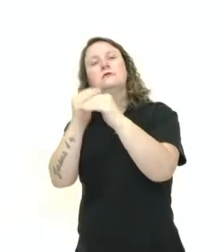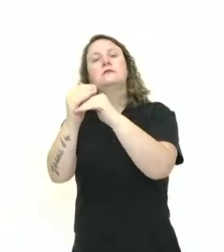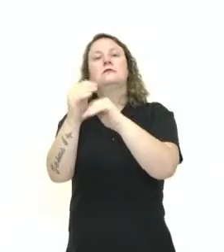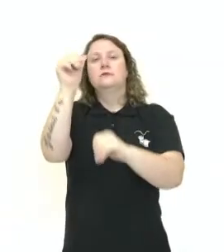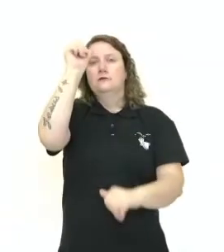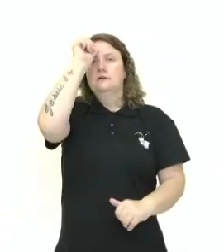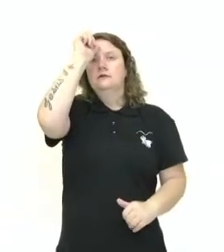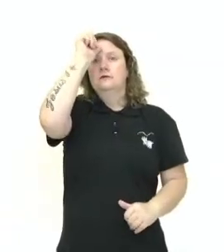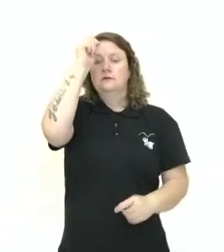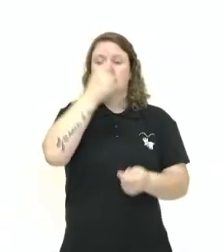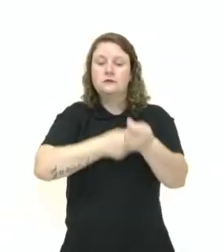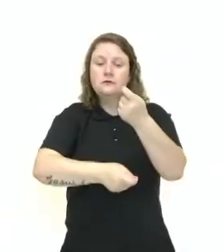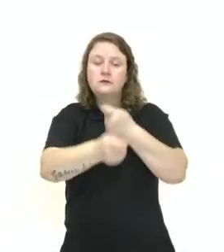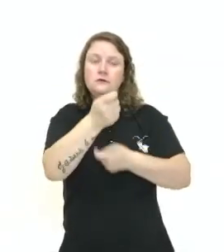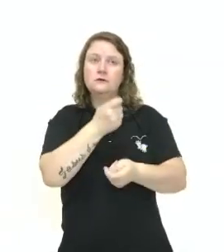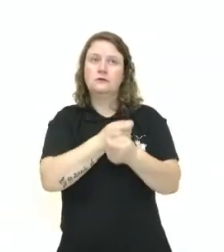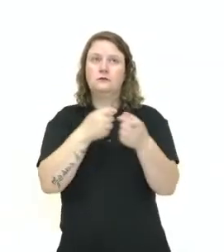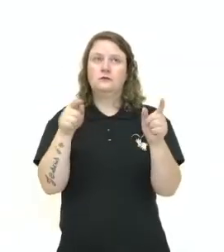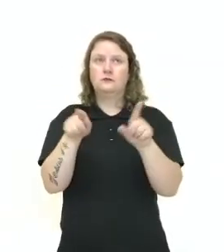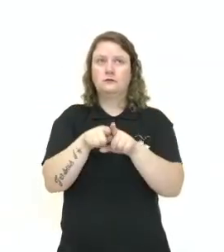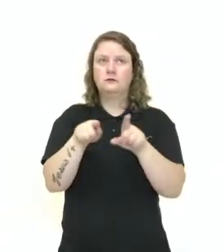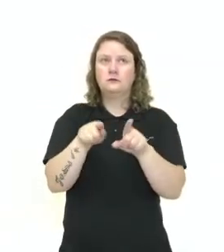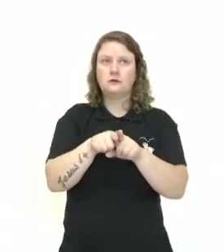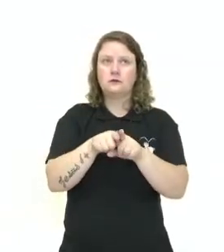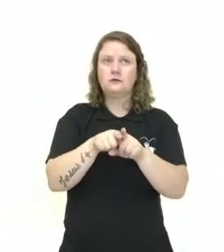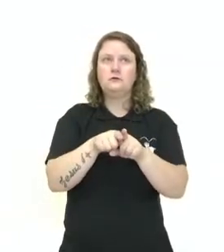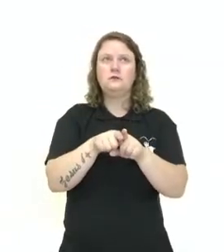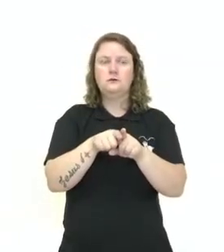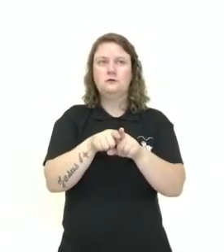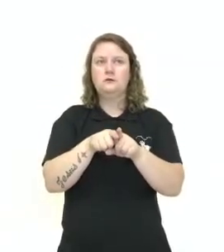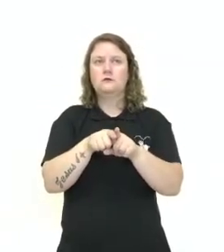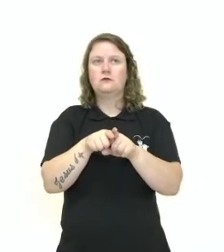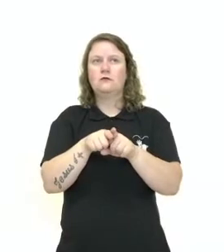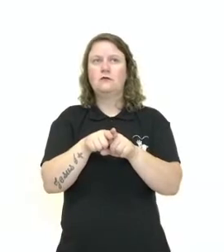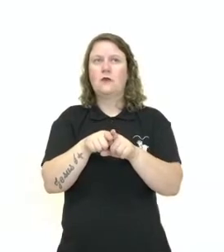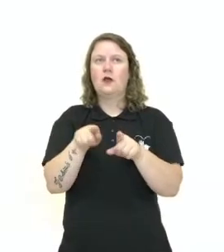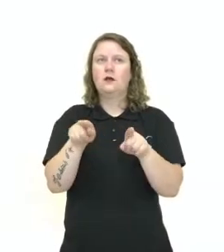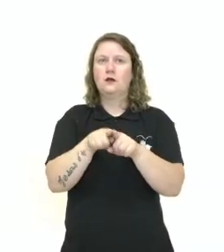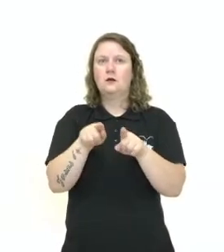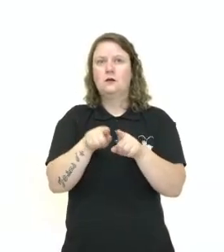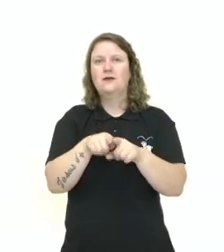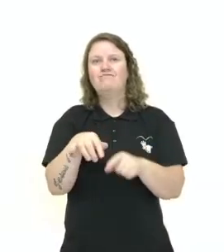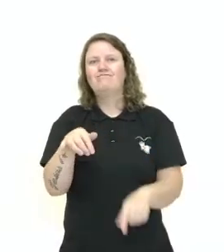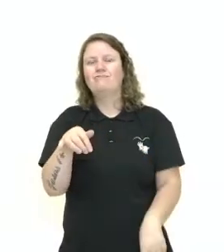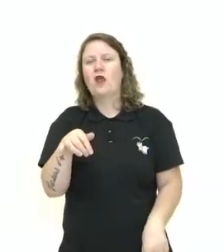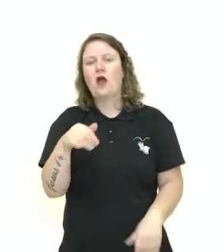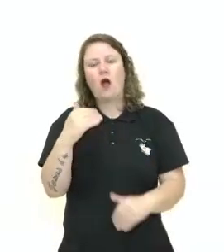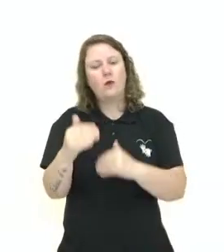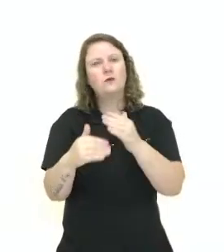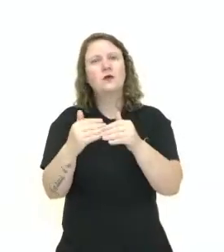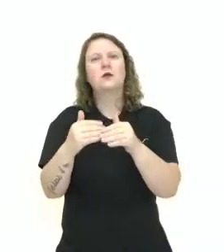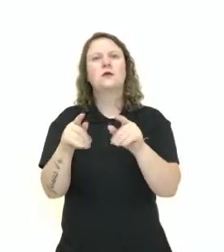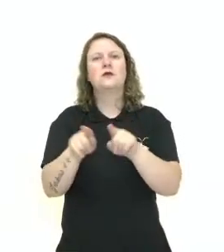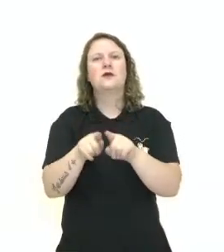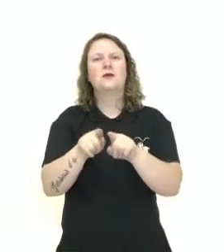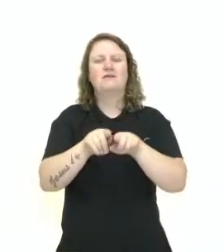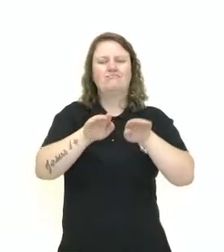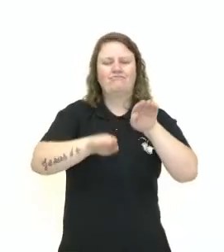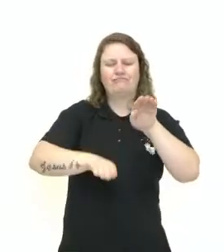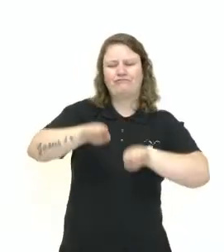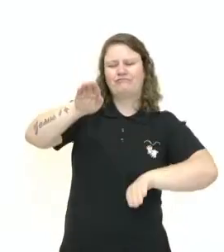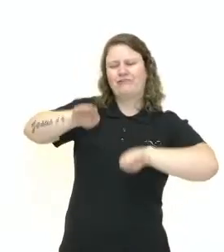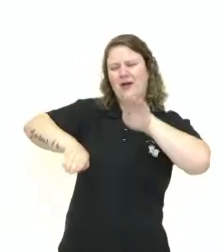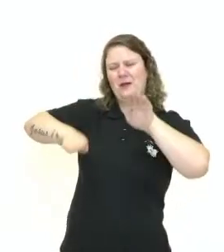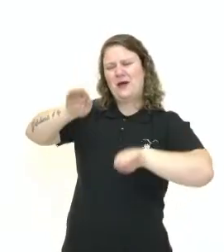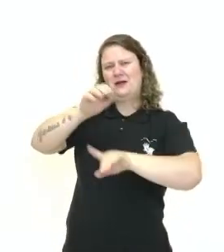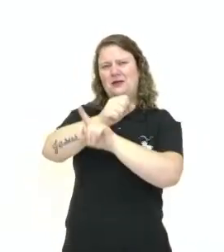na lista de emergentes e aumentou a desigualdade social do país e pode comprometer seriamente a sua